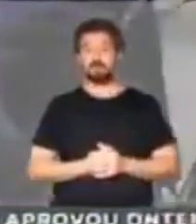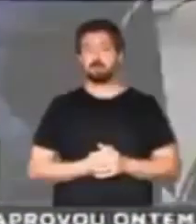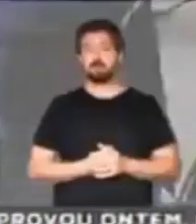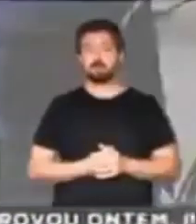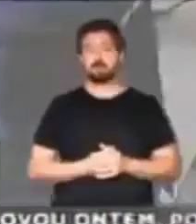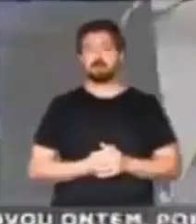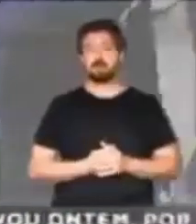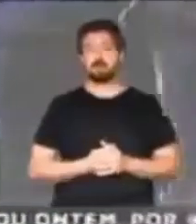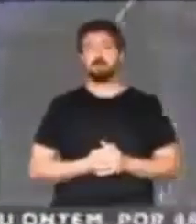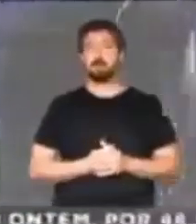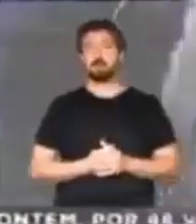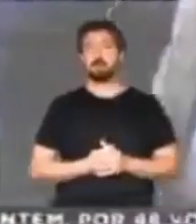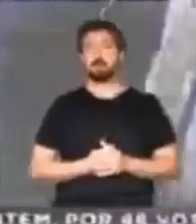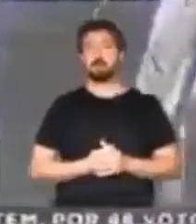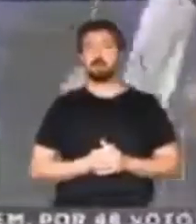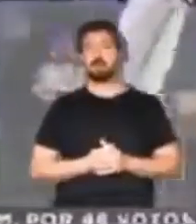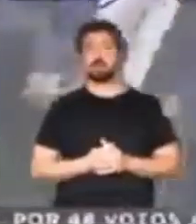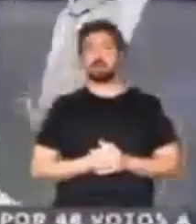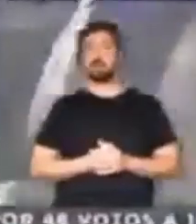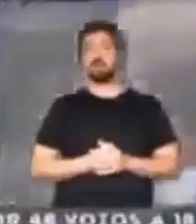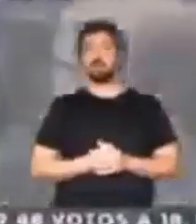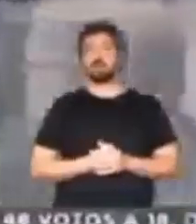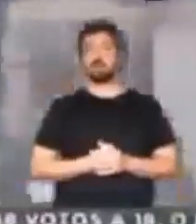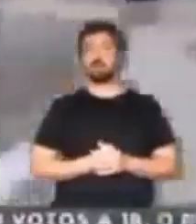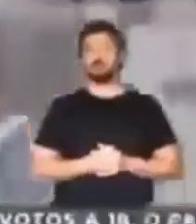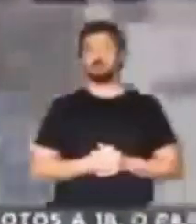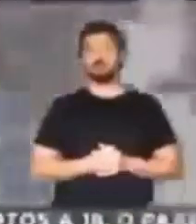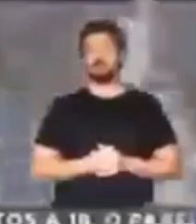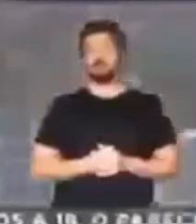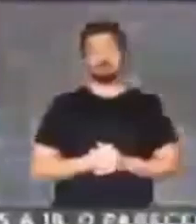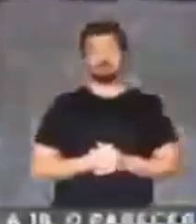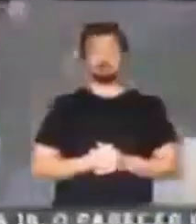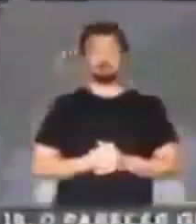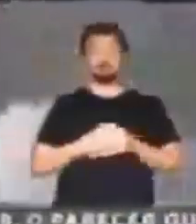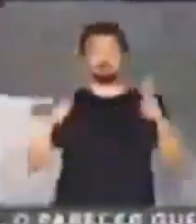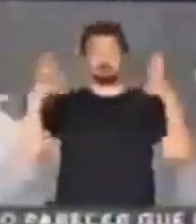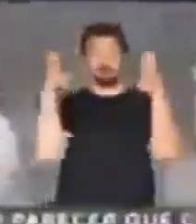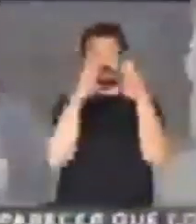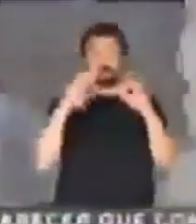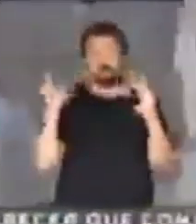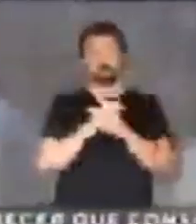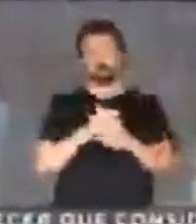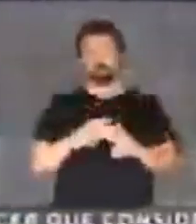estão se vendendo. Nós não vamos aceitar aqui, doutor.